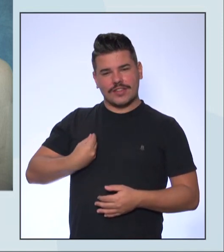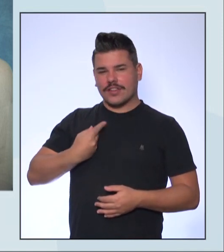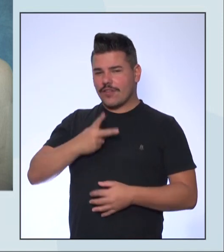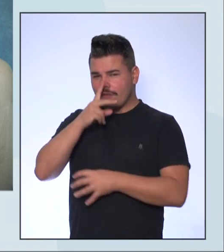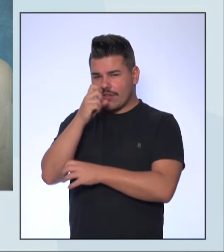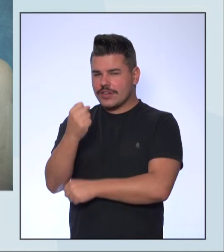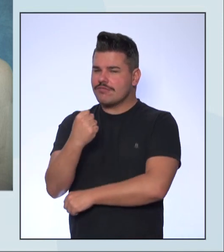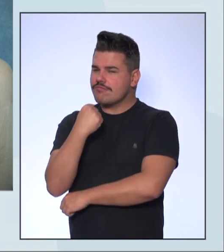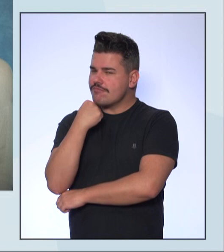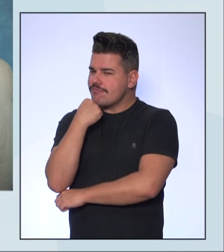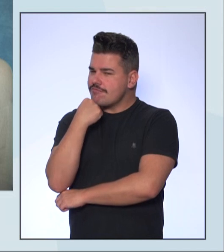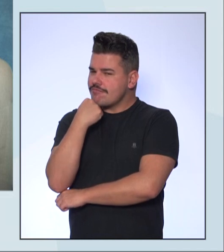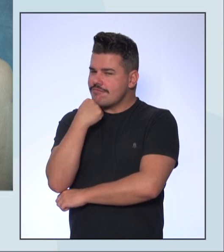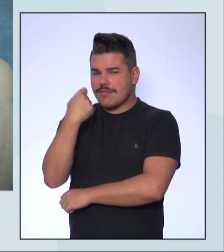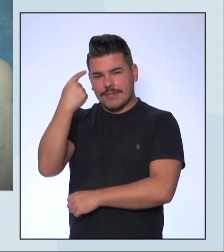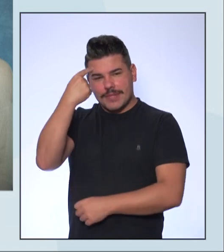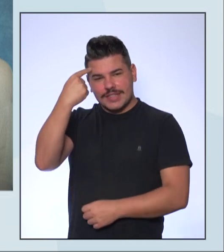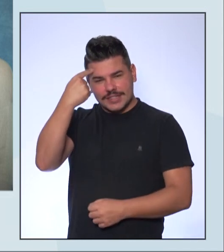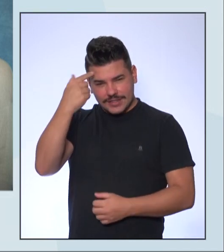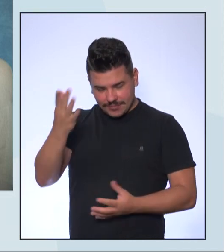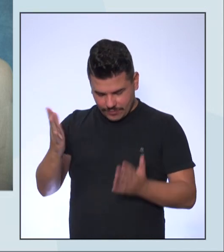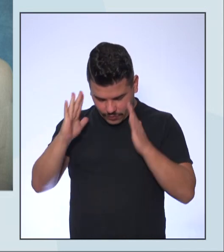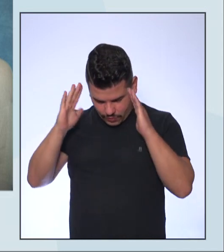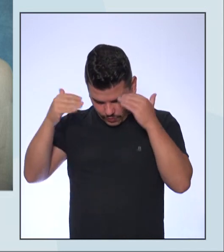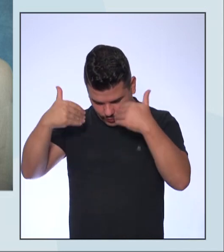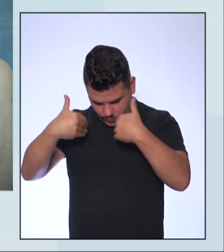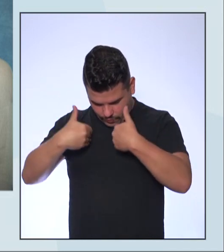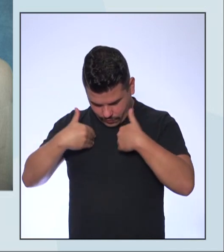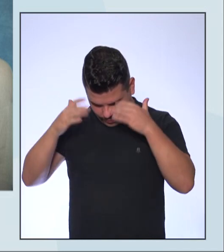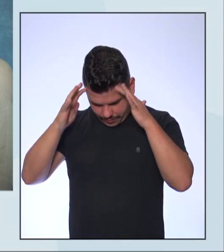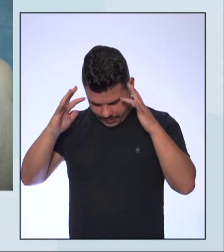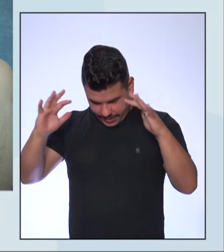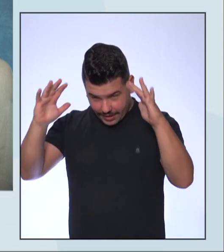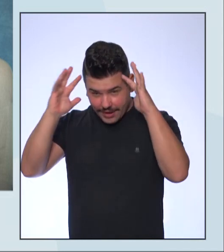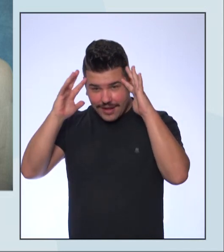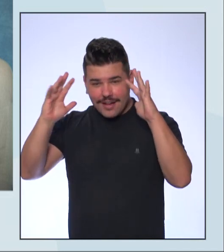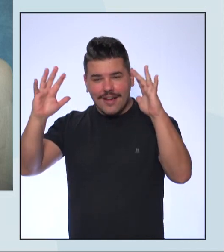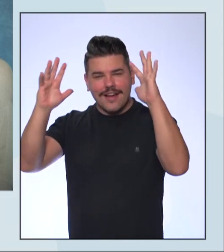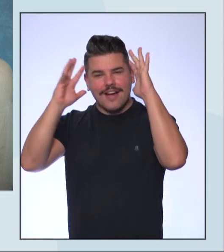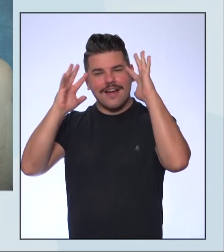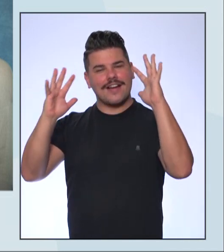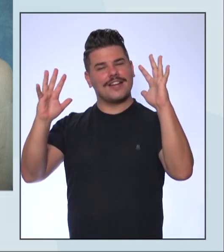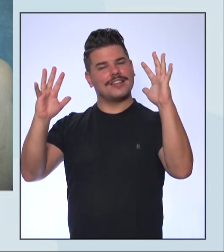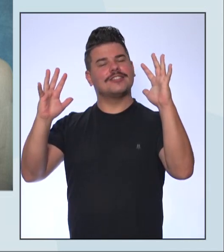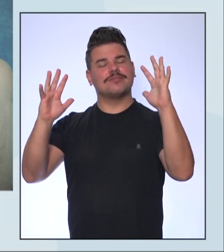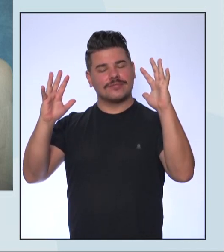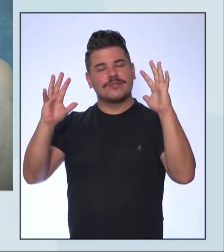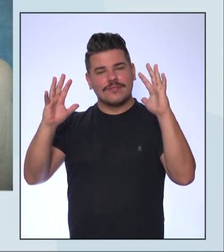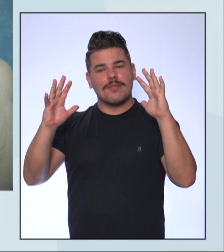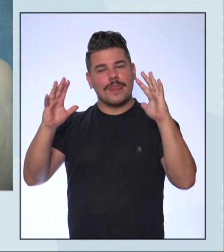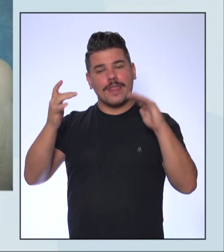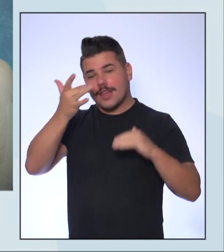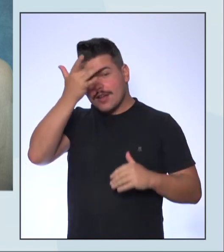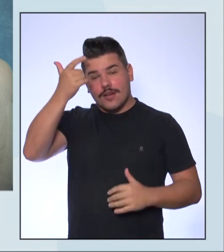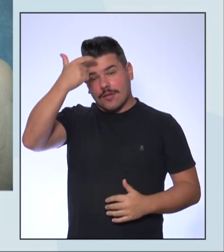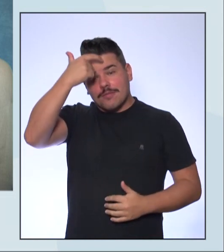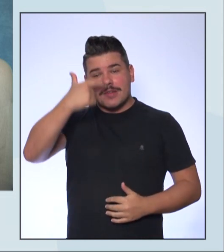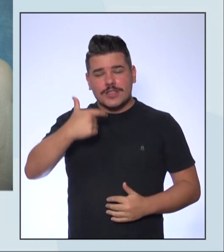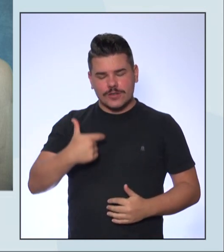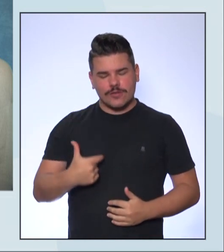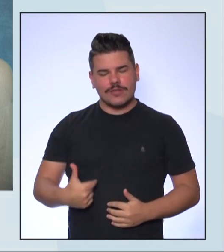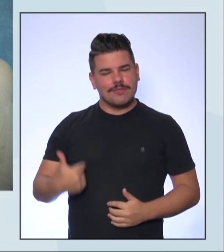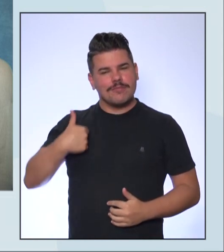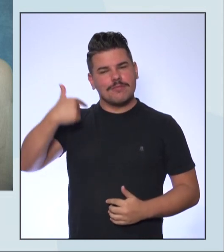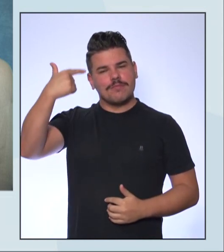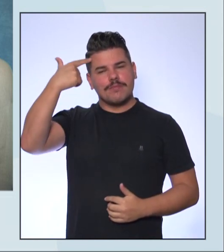de pensamento, ele está muito centrado dentro dele. Às vezes é uma pessoa mais que tem uma perspectiva mais